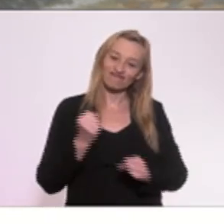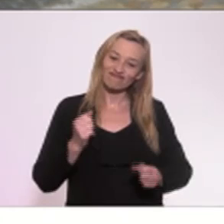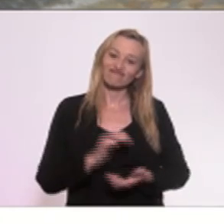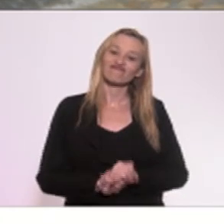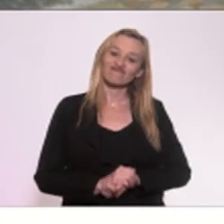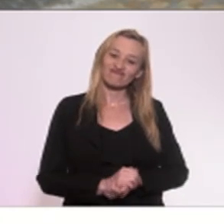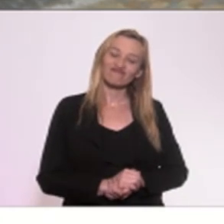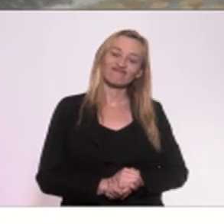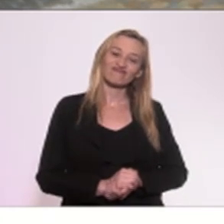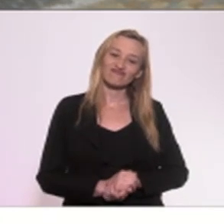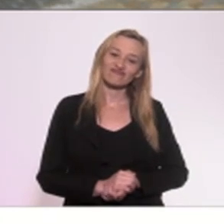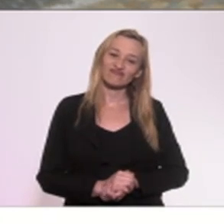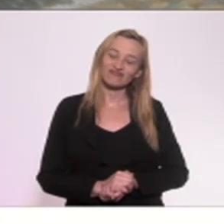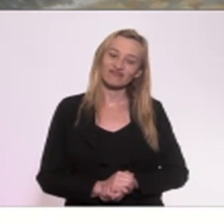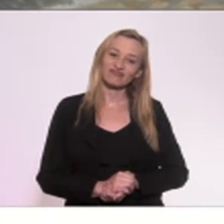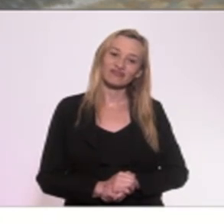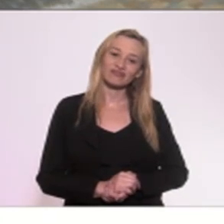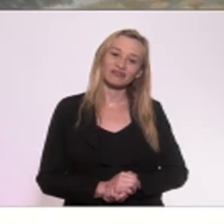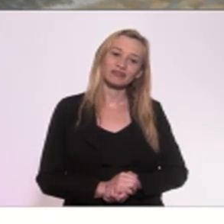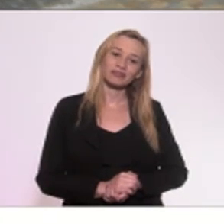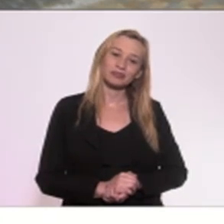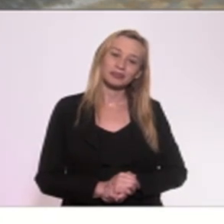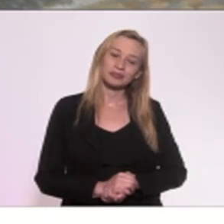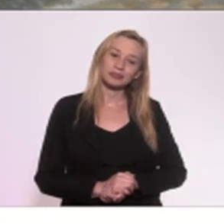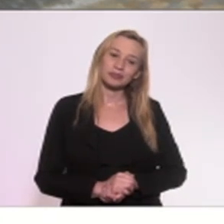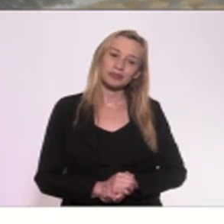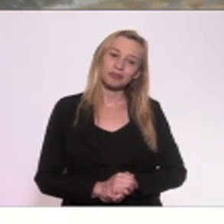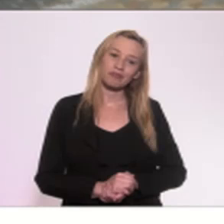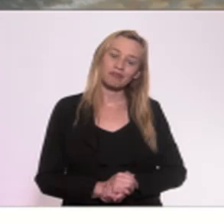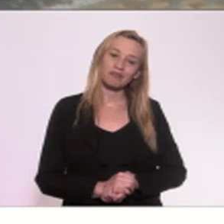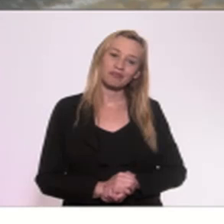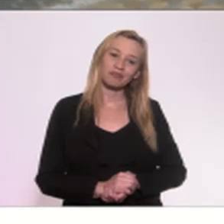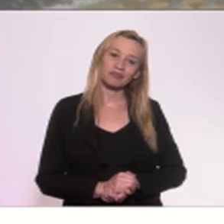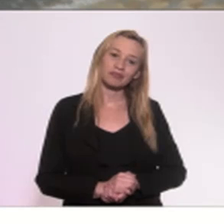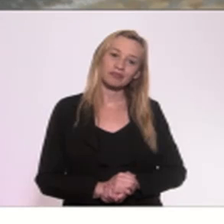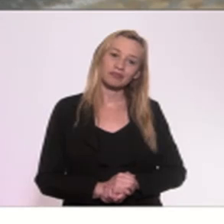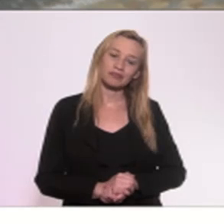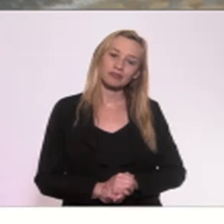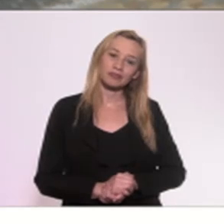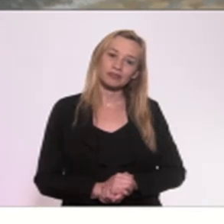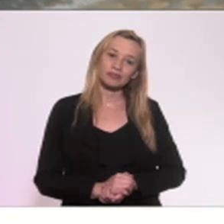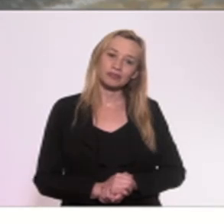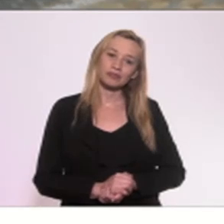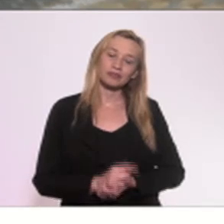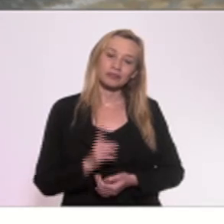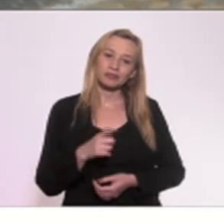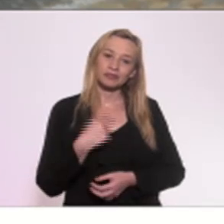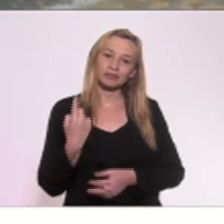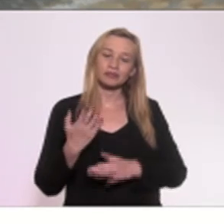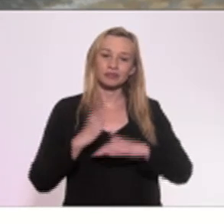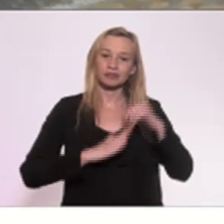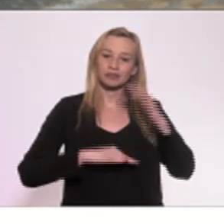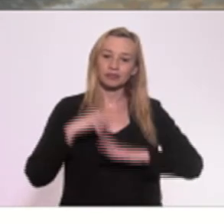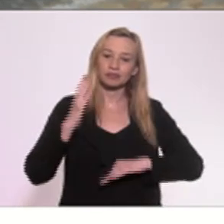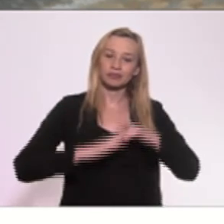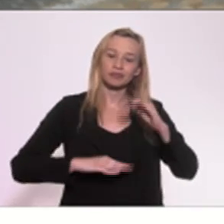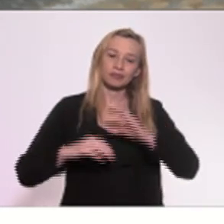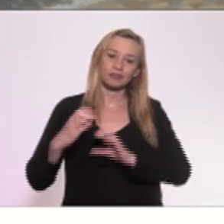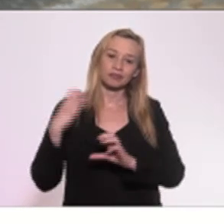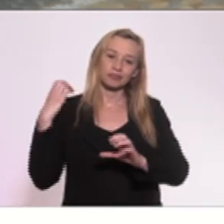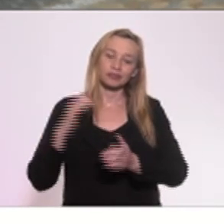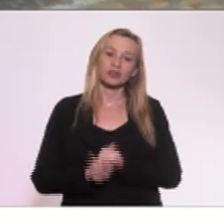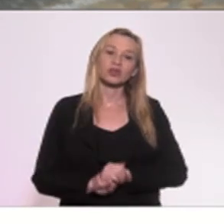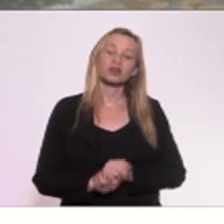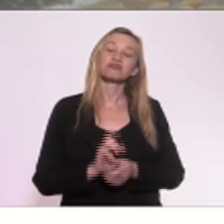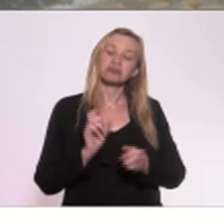por Vossa Excelência, devido à nossa aproximação como profissionais que somos da área de engenharia.